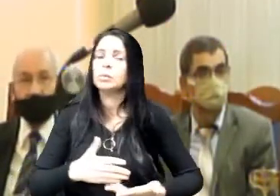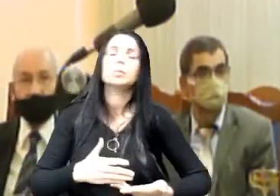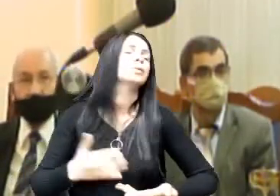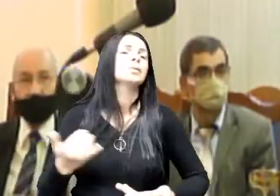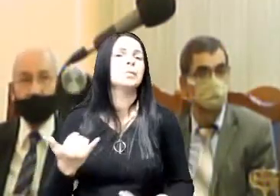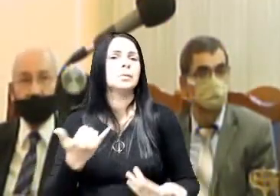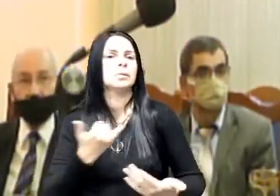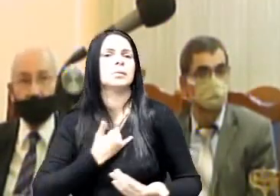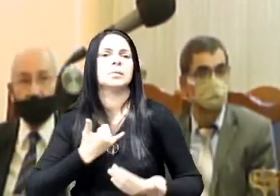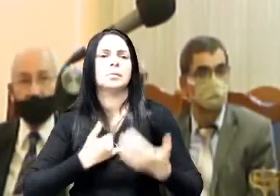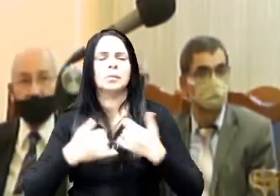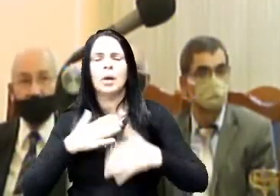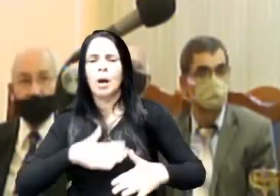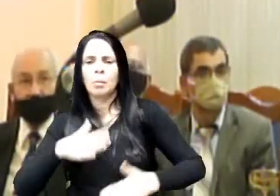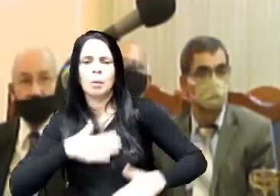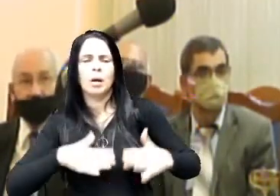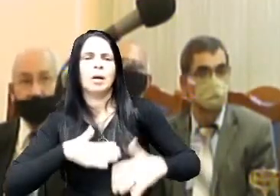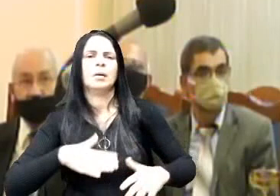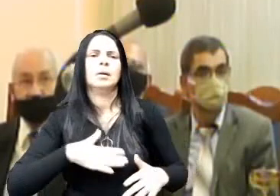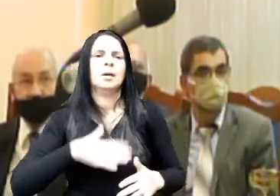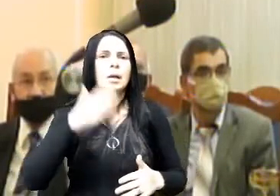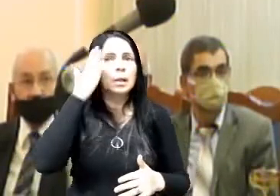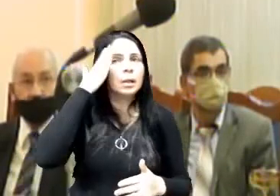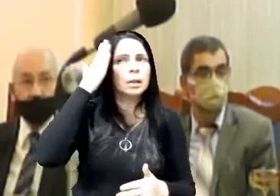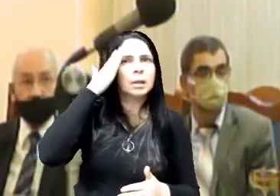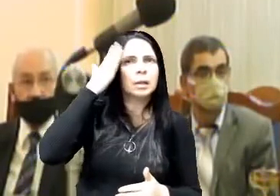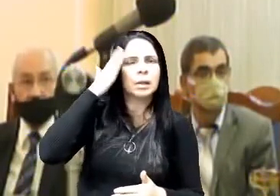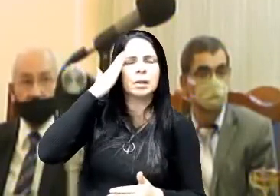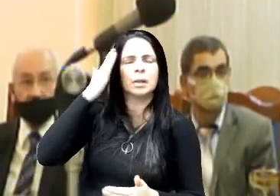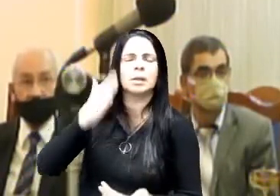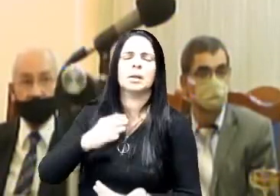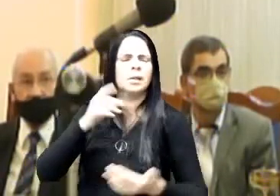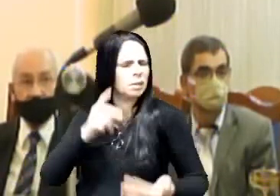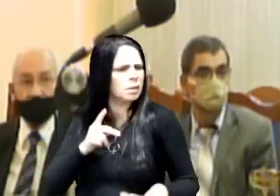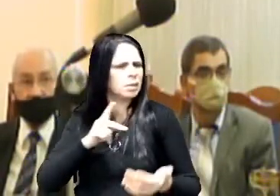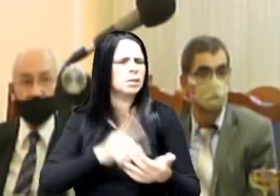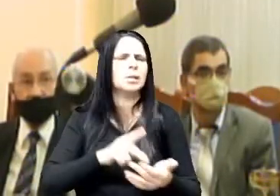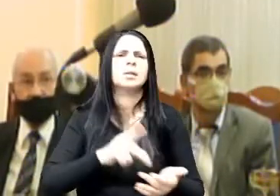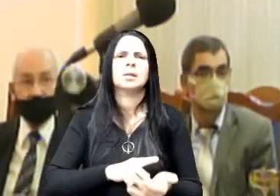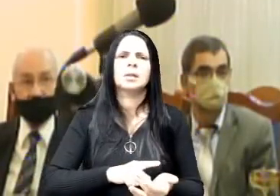a ciência, é ter a certeza daquilo que pode acontecer.